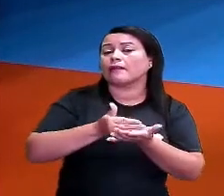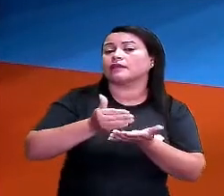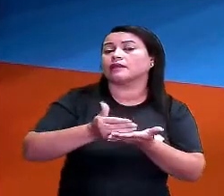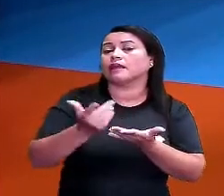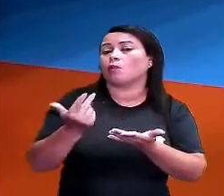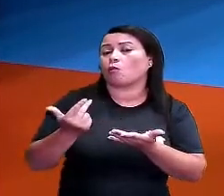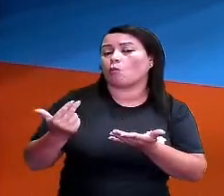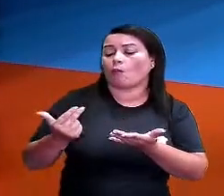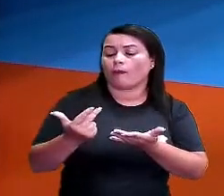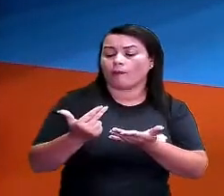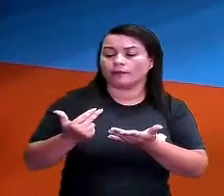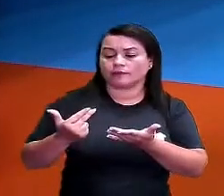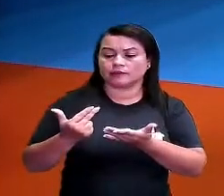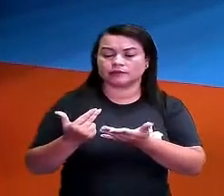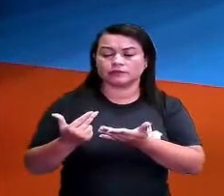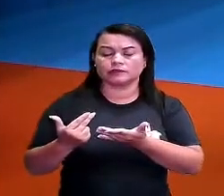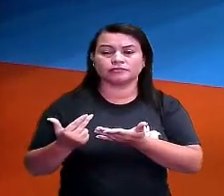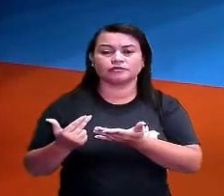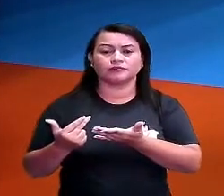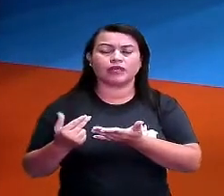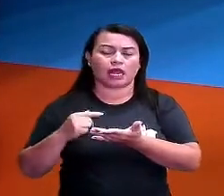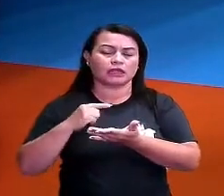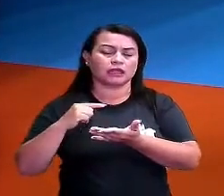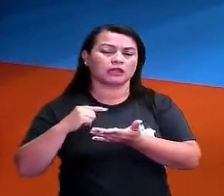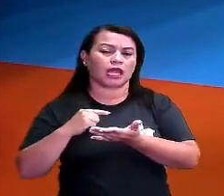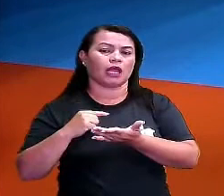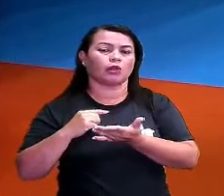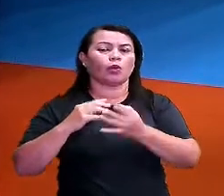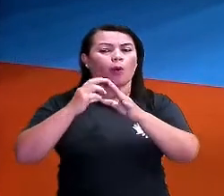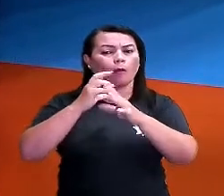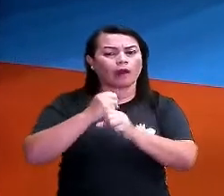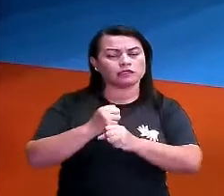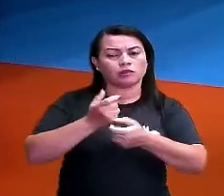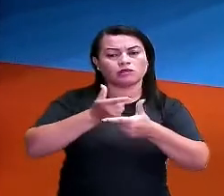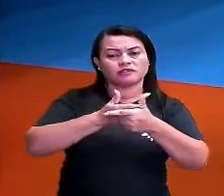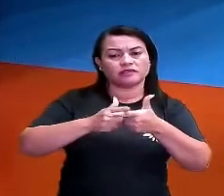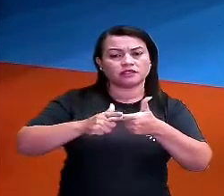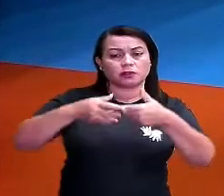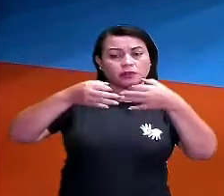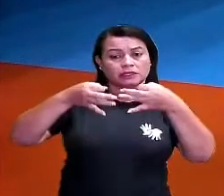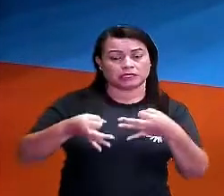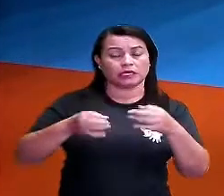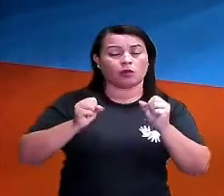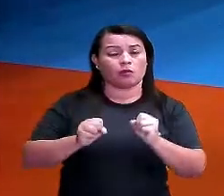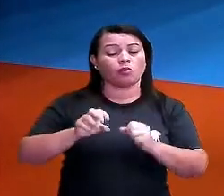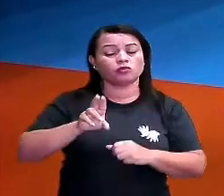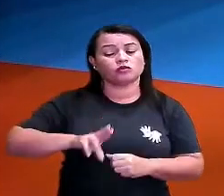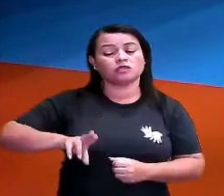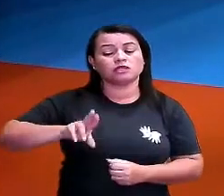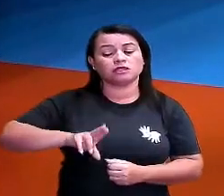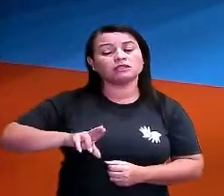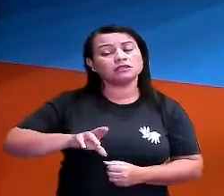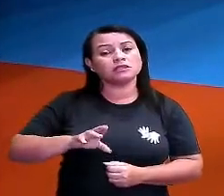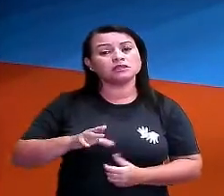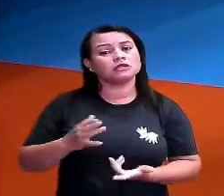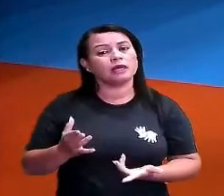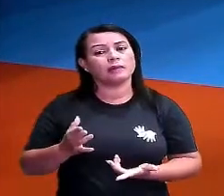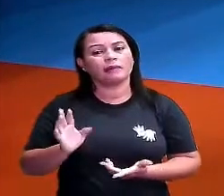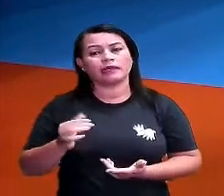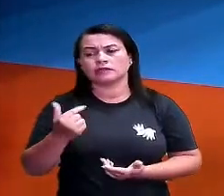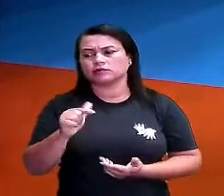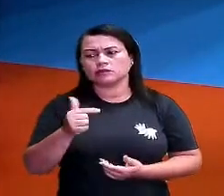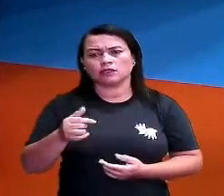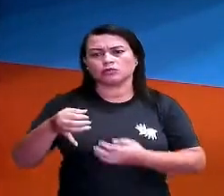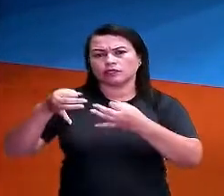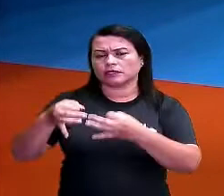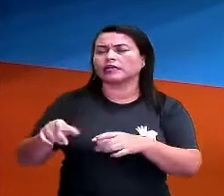igualmente, tá? Então, numa operação de divisão exata, eu posso utilizar isso aqui, mas da não exata